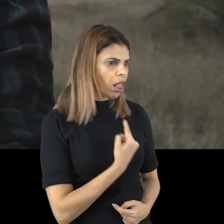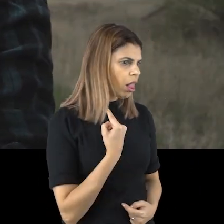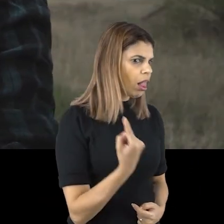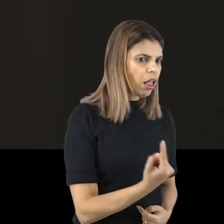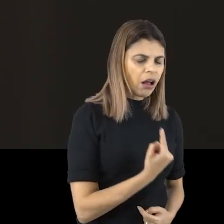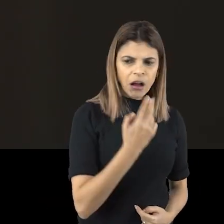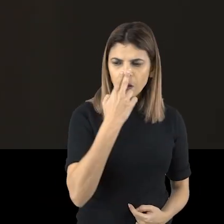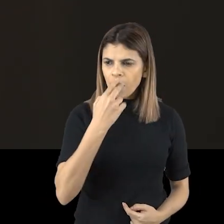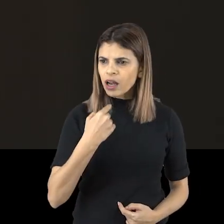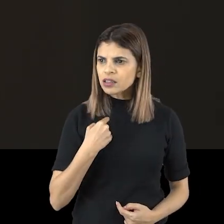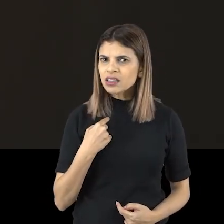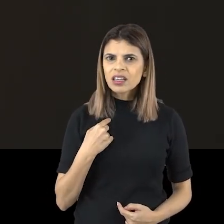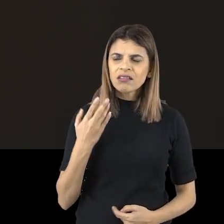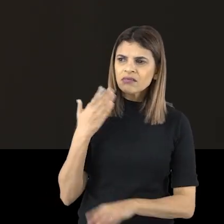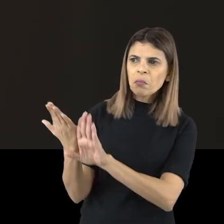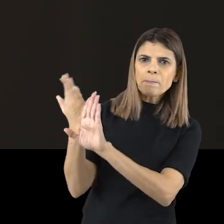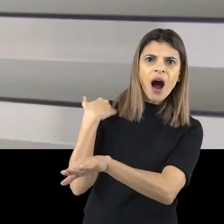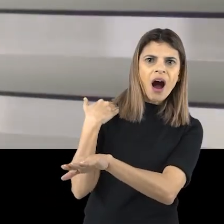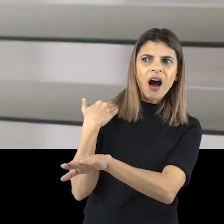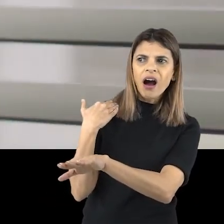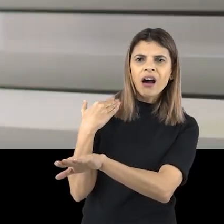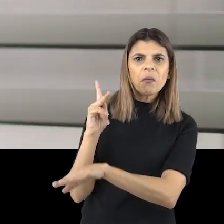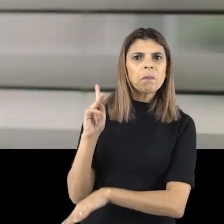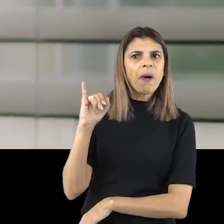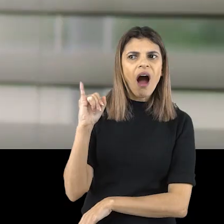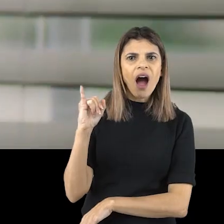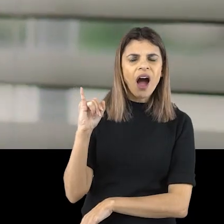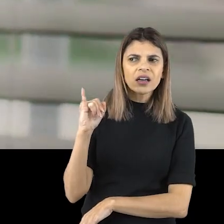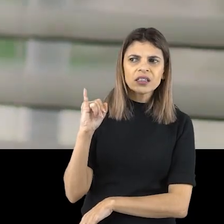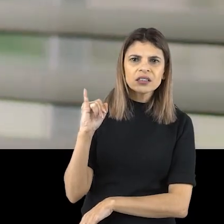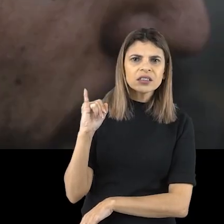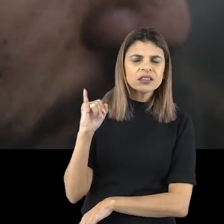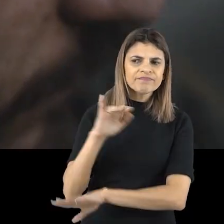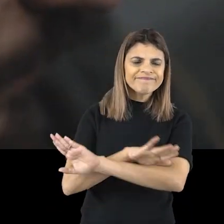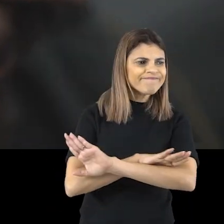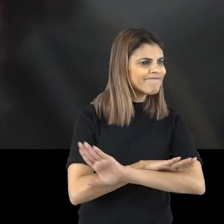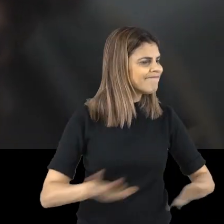vazio e convencido de que havia destruído a relação com o pai para sempre.